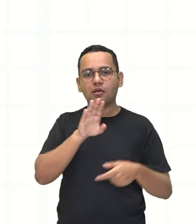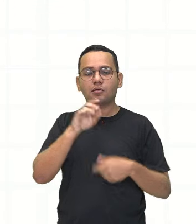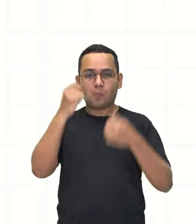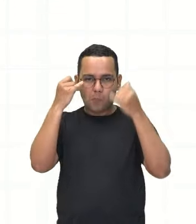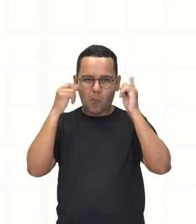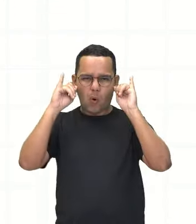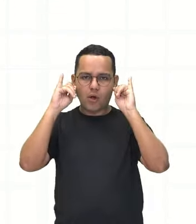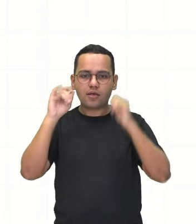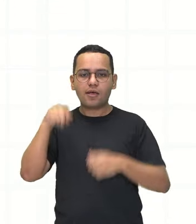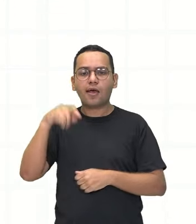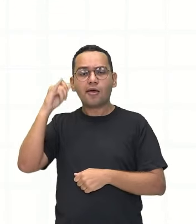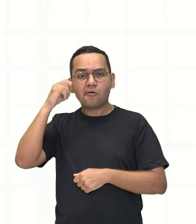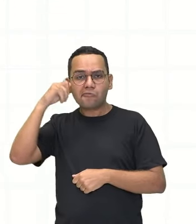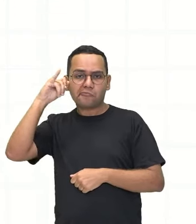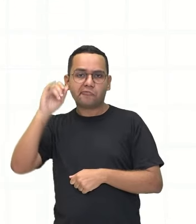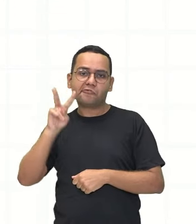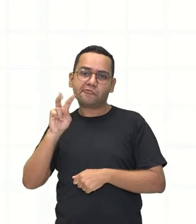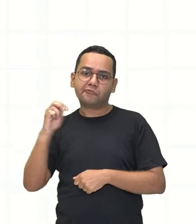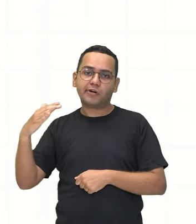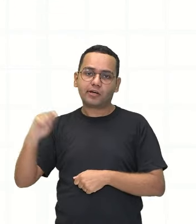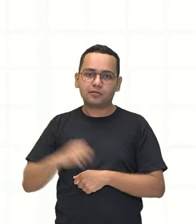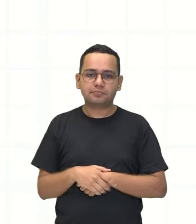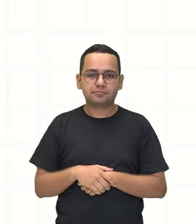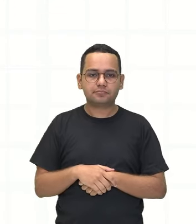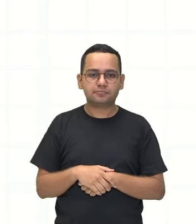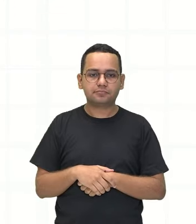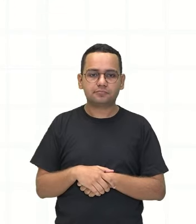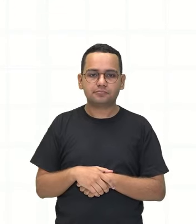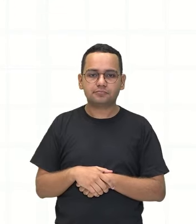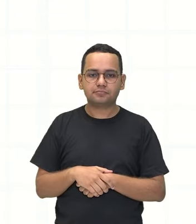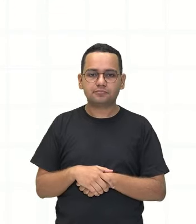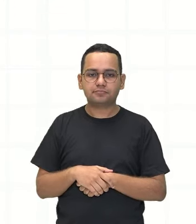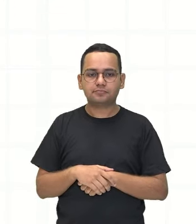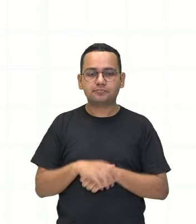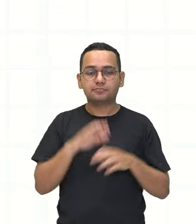ok? O feminino de pato é pata.